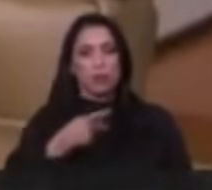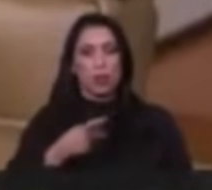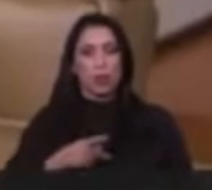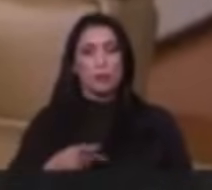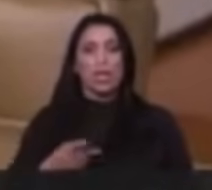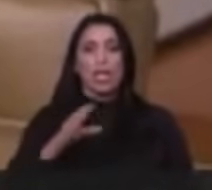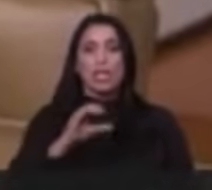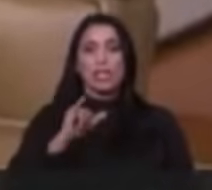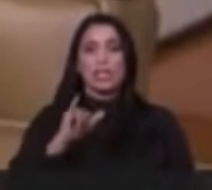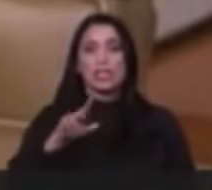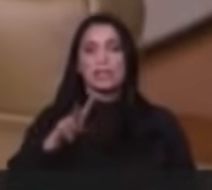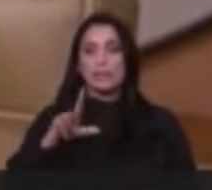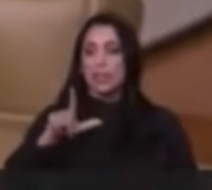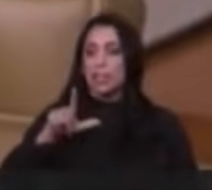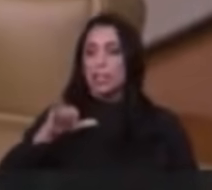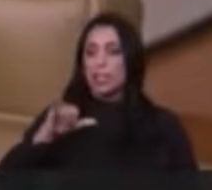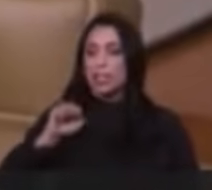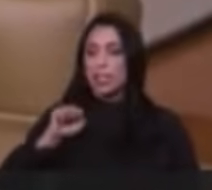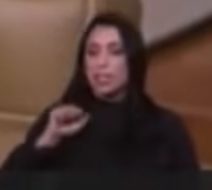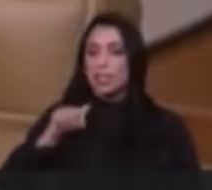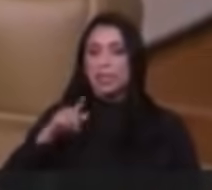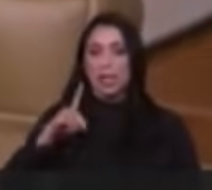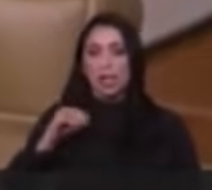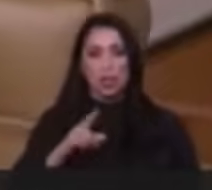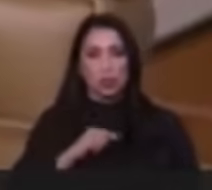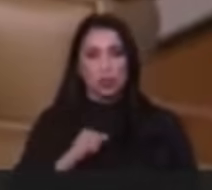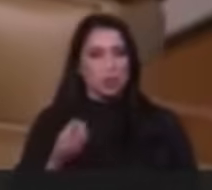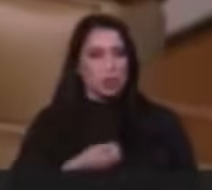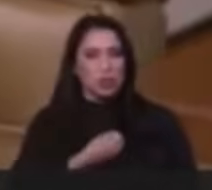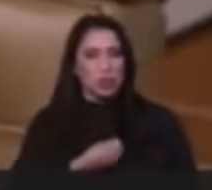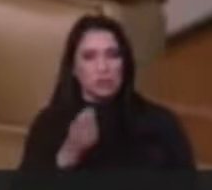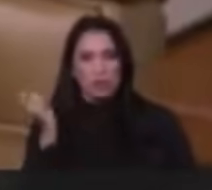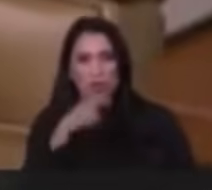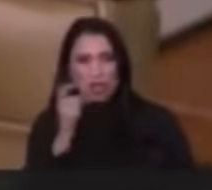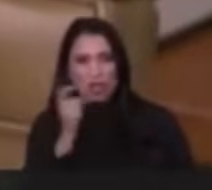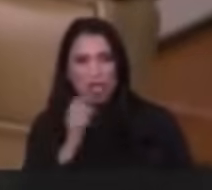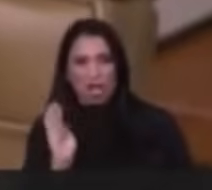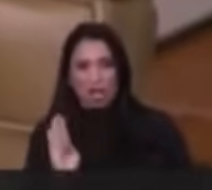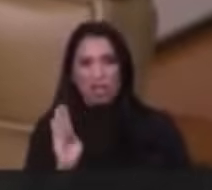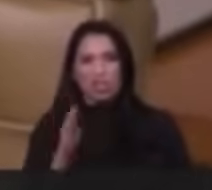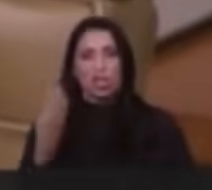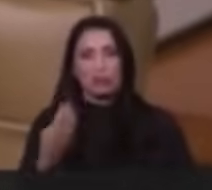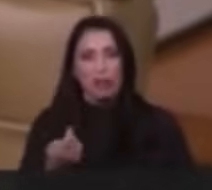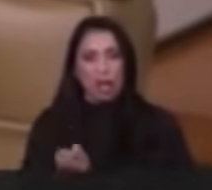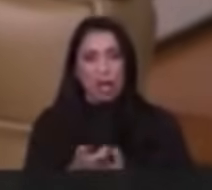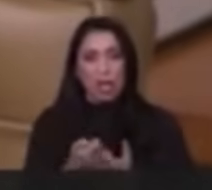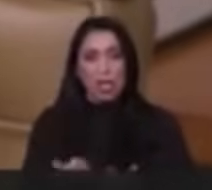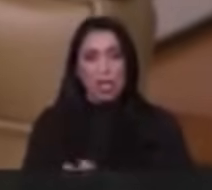civilizado nós não vivemos de mentiras, falsidades e muito menos de agressões.